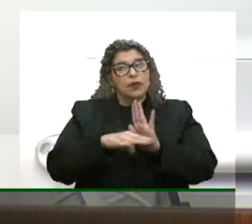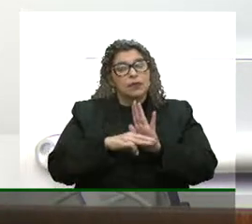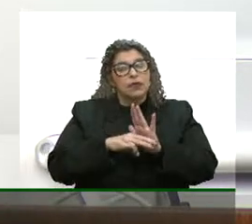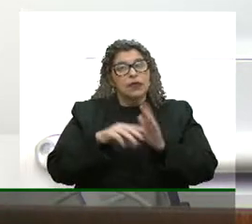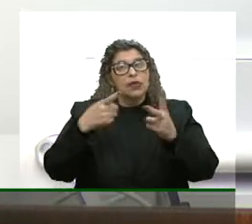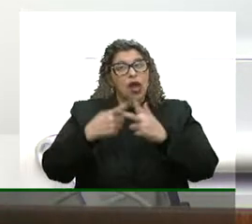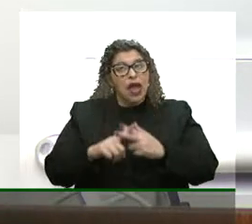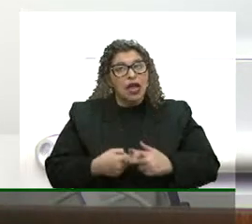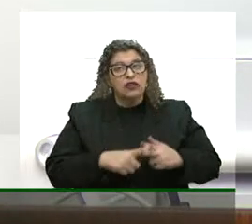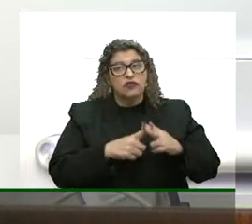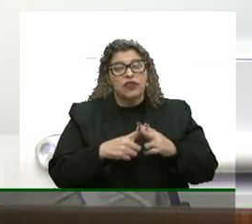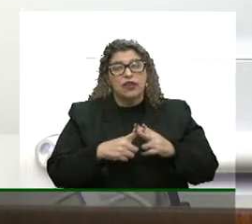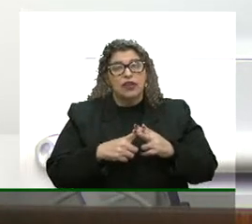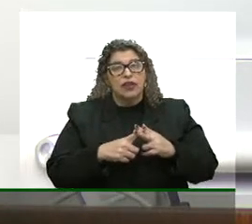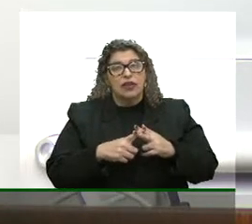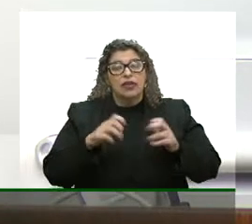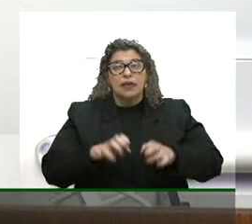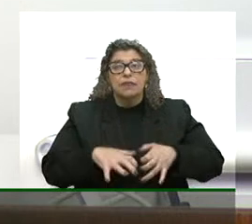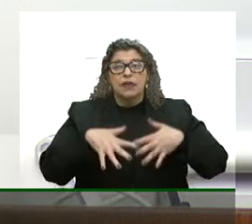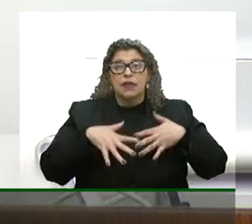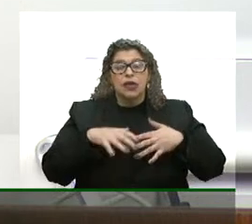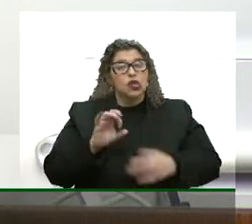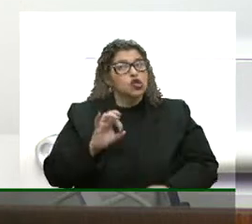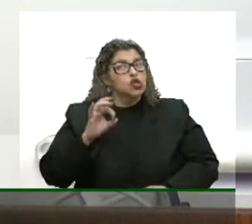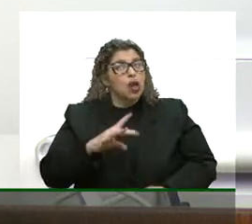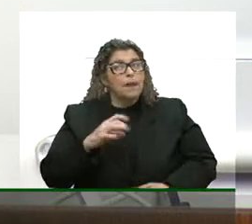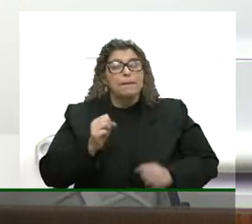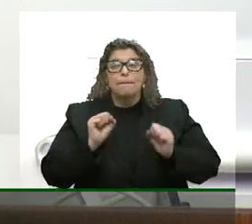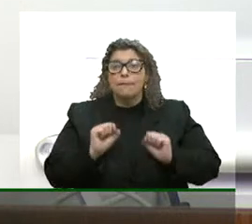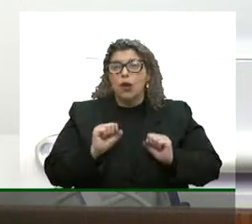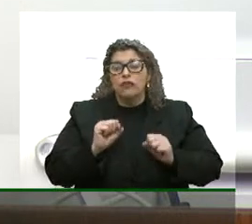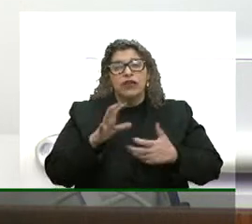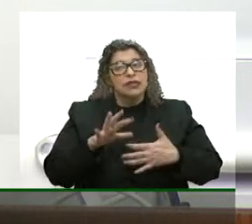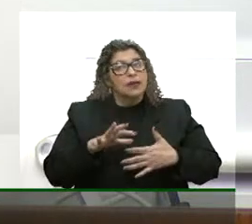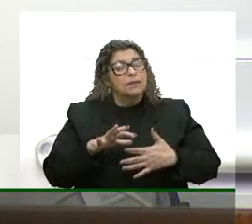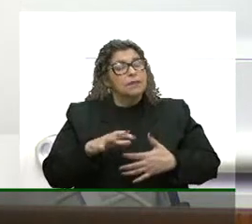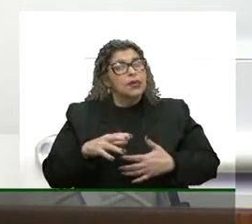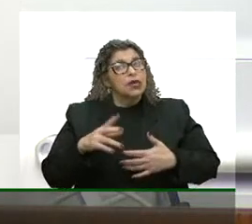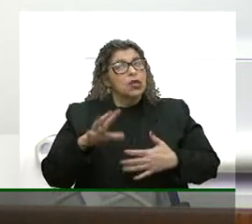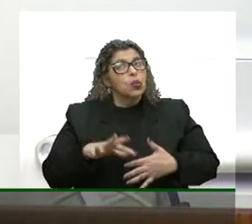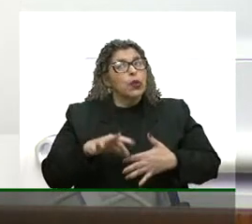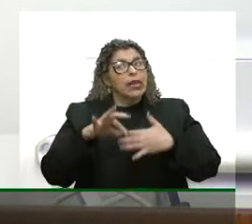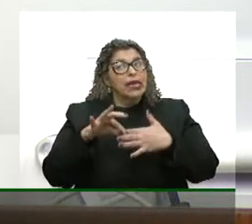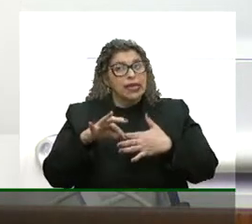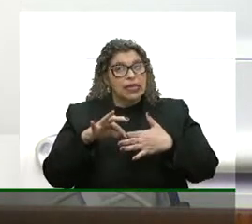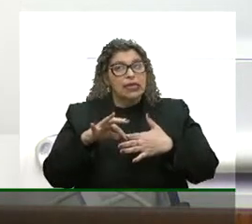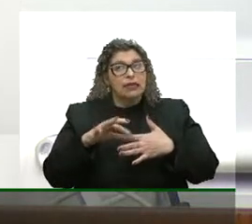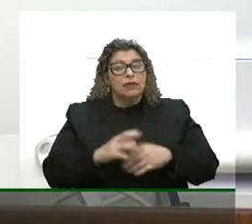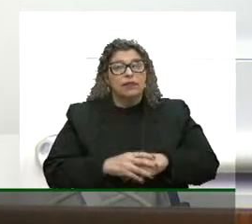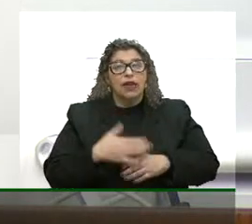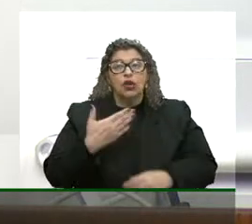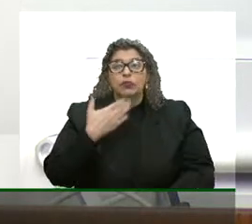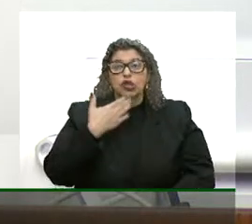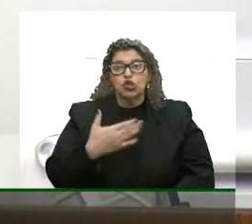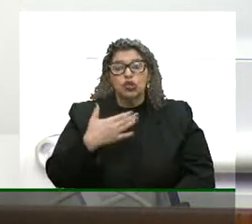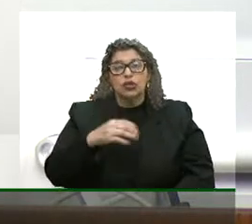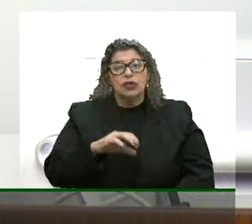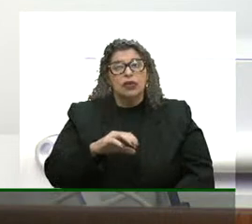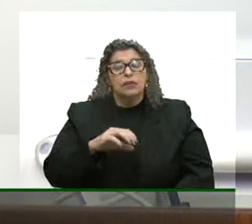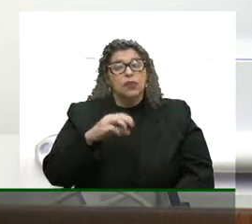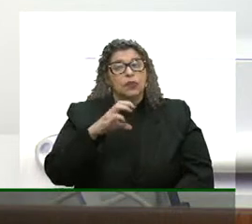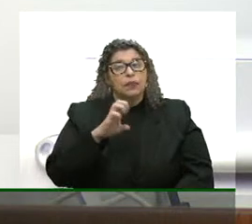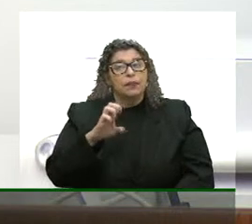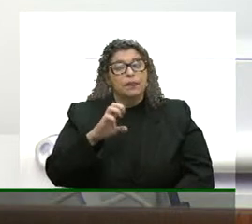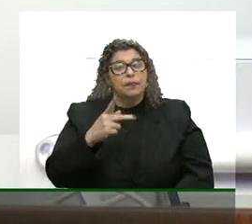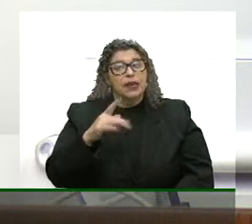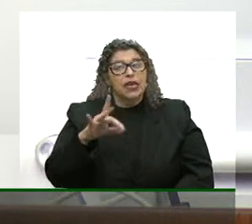retificativa. Essas emendas de plenário só podem ser feitas pelo líder da bancada, por isso encaminhei a emenda a pedido do deputado Pedro. Então, acho que a